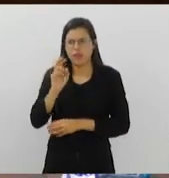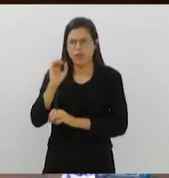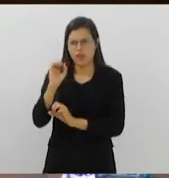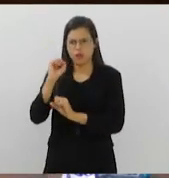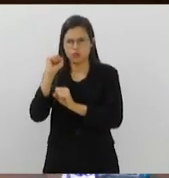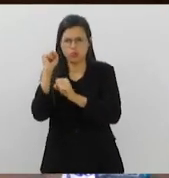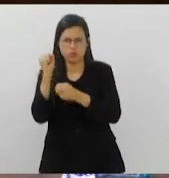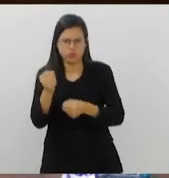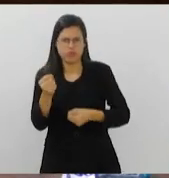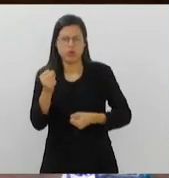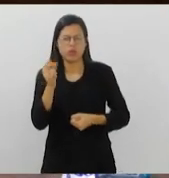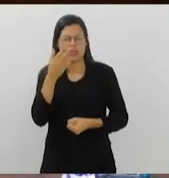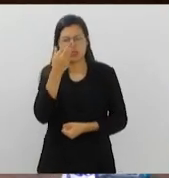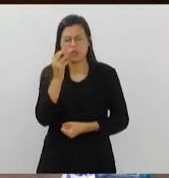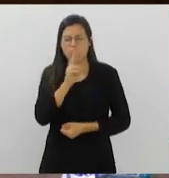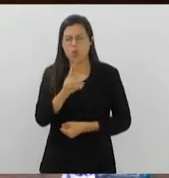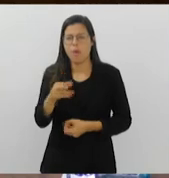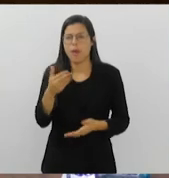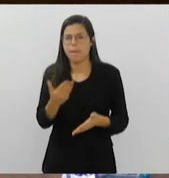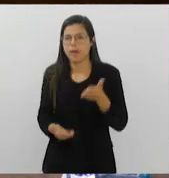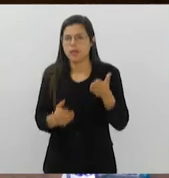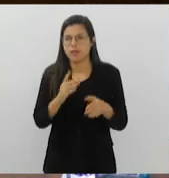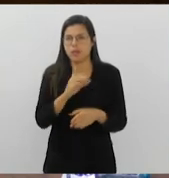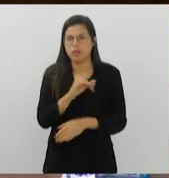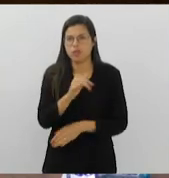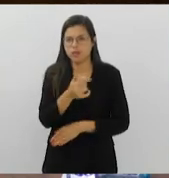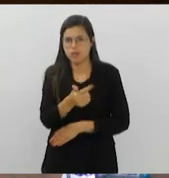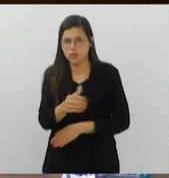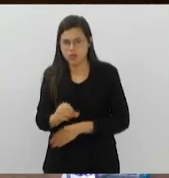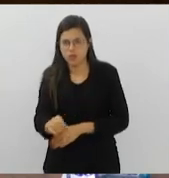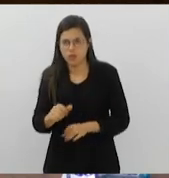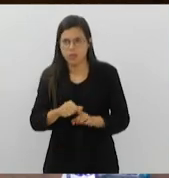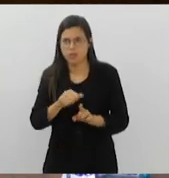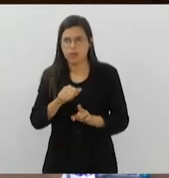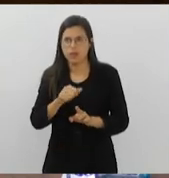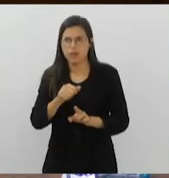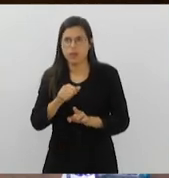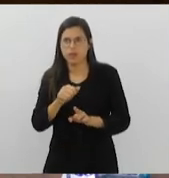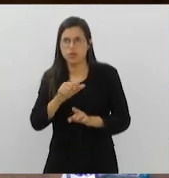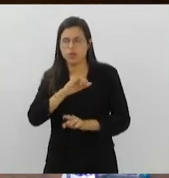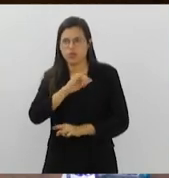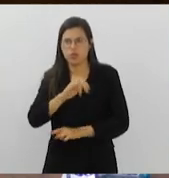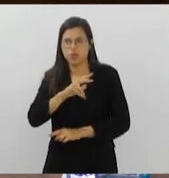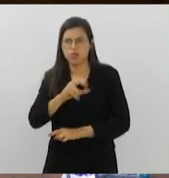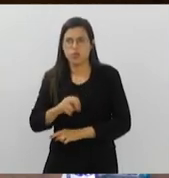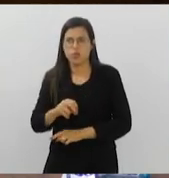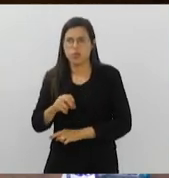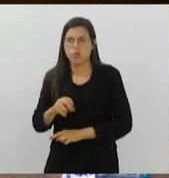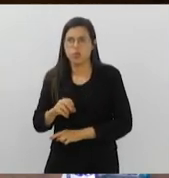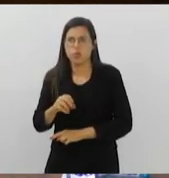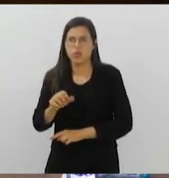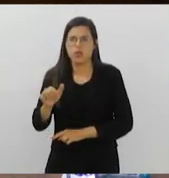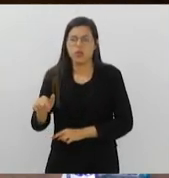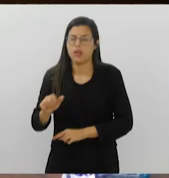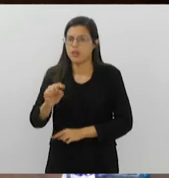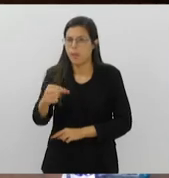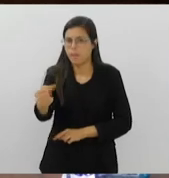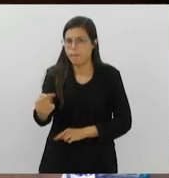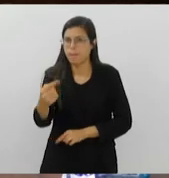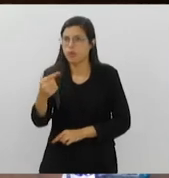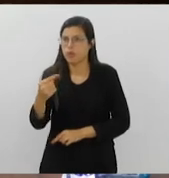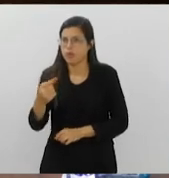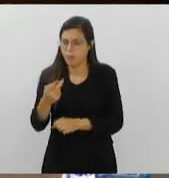no dia 29 de julho, e no dia 3 de agosto ela estava sendo premiada. O choro daquela menina,